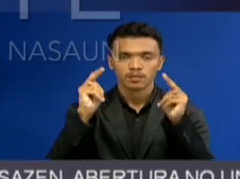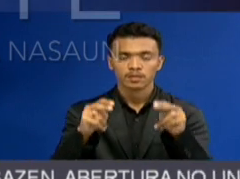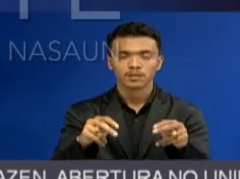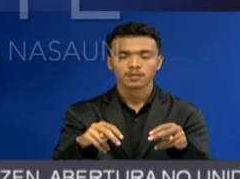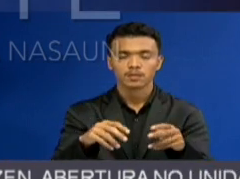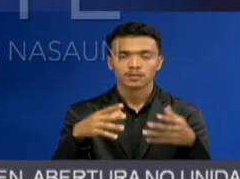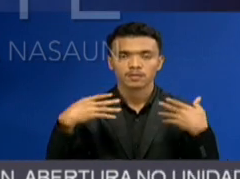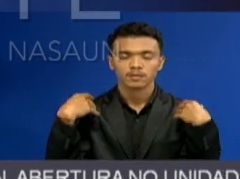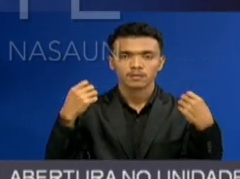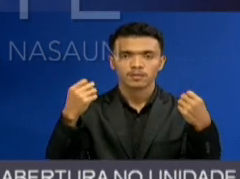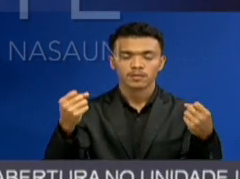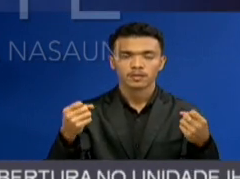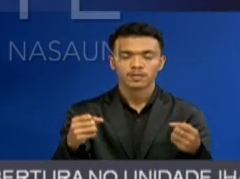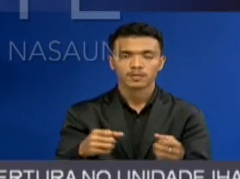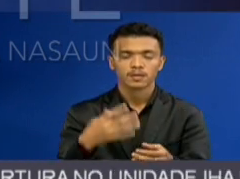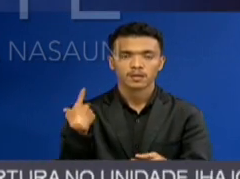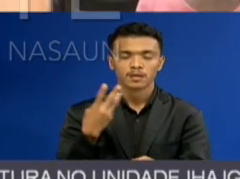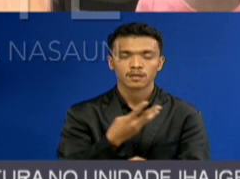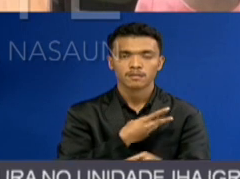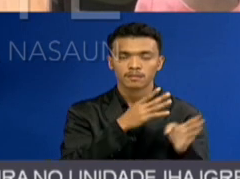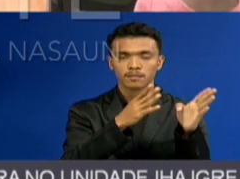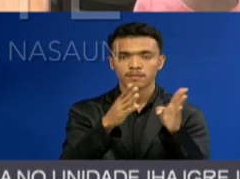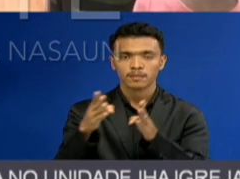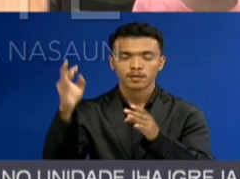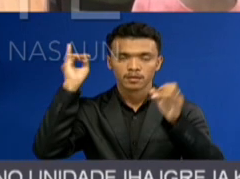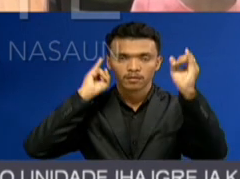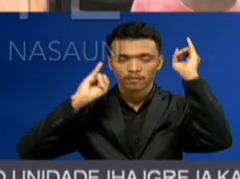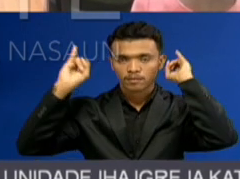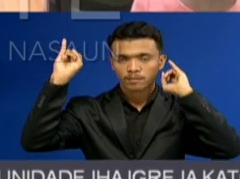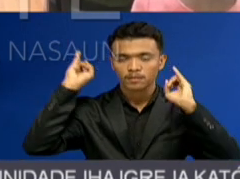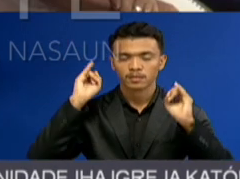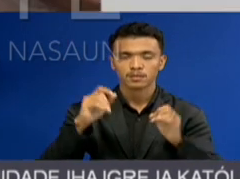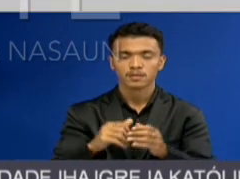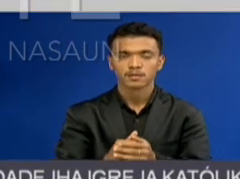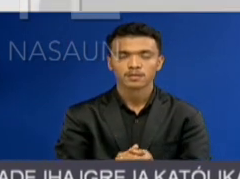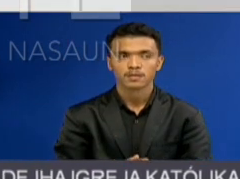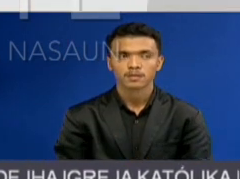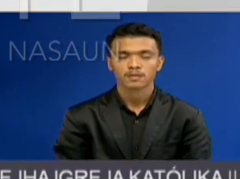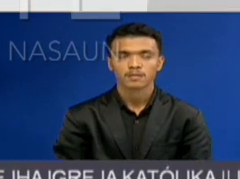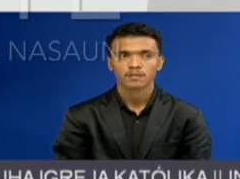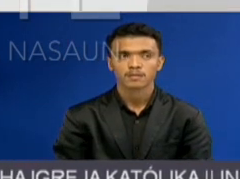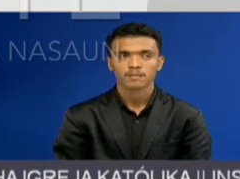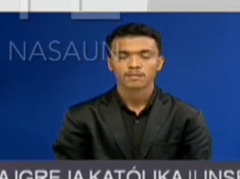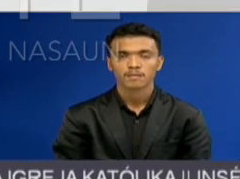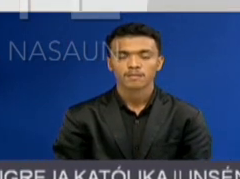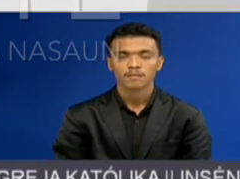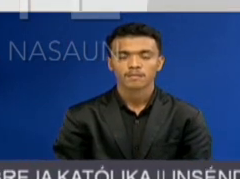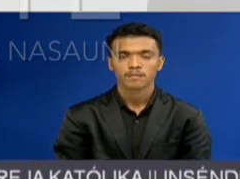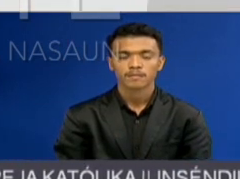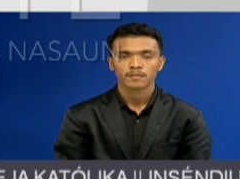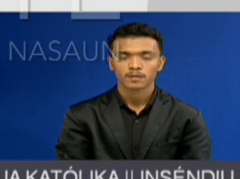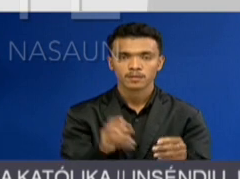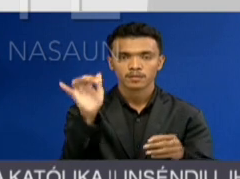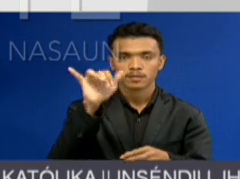brani ne mak ami ha mos preparativo e formação ne be maka hahu ona tu fo formação sira sernia per tem